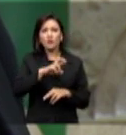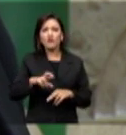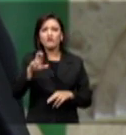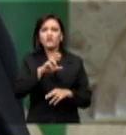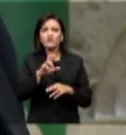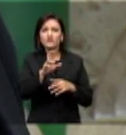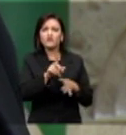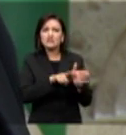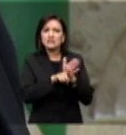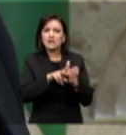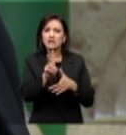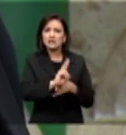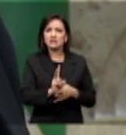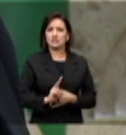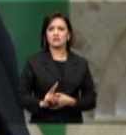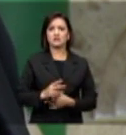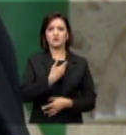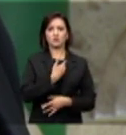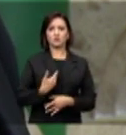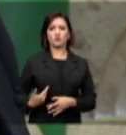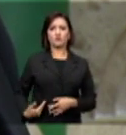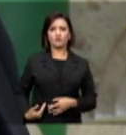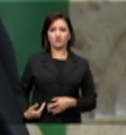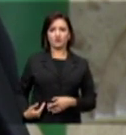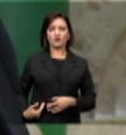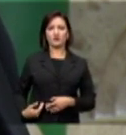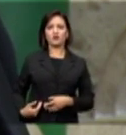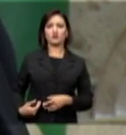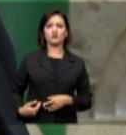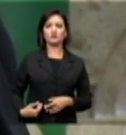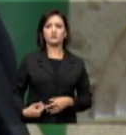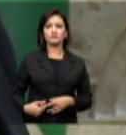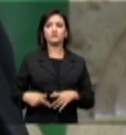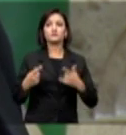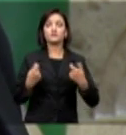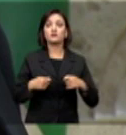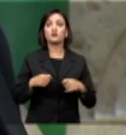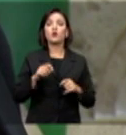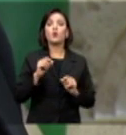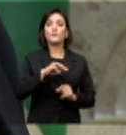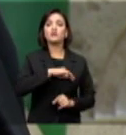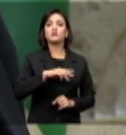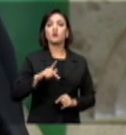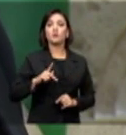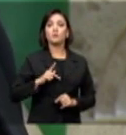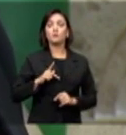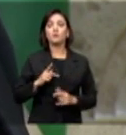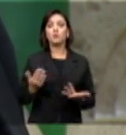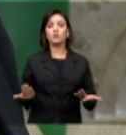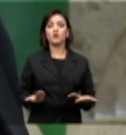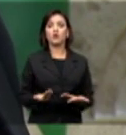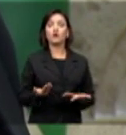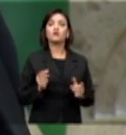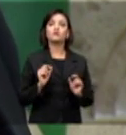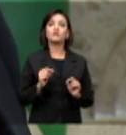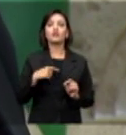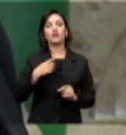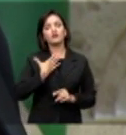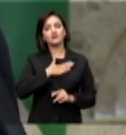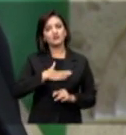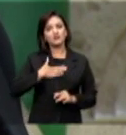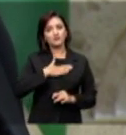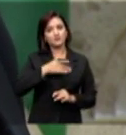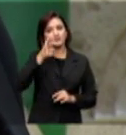regulação estatal, demonstrada resta ao Ministério Público Federal a satisfação do interesse